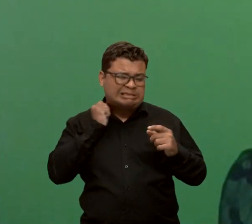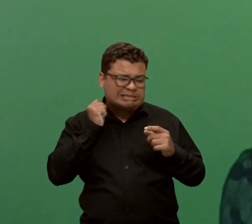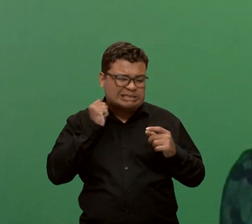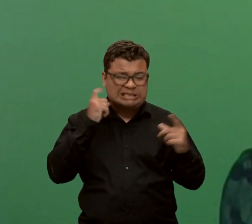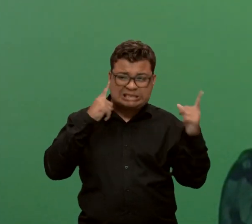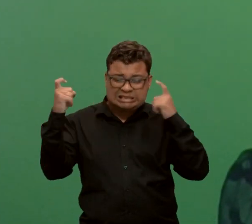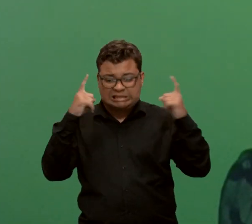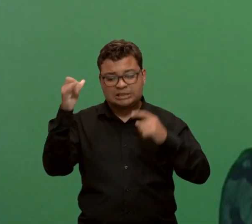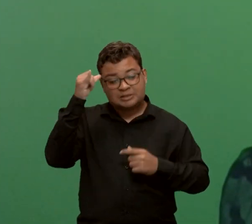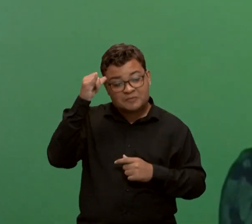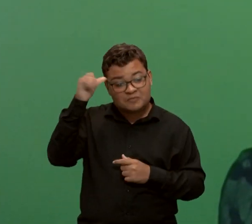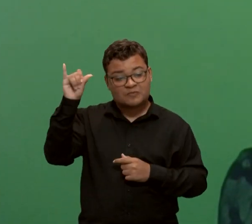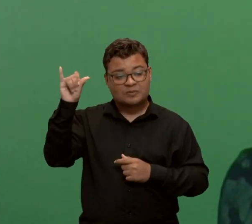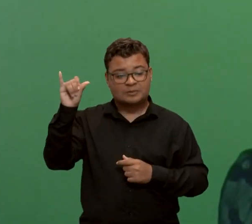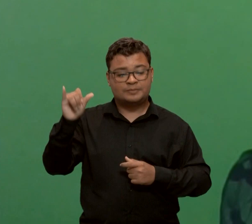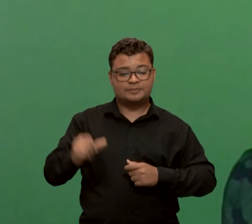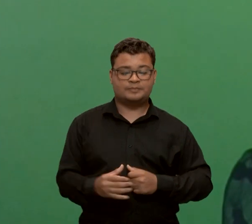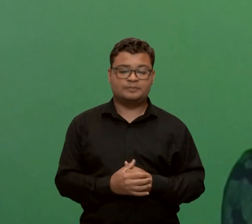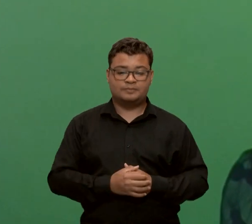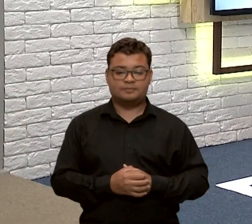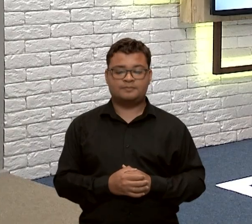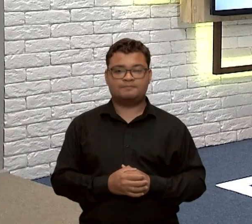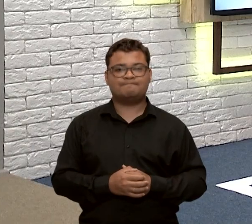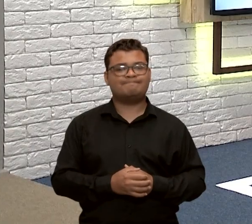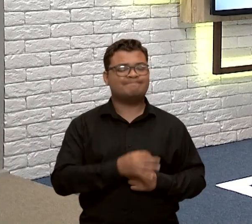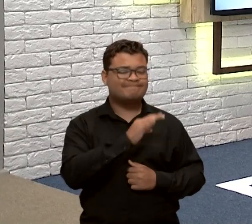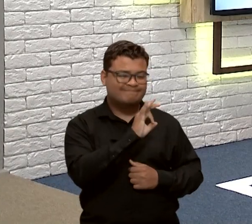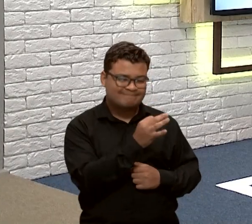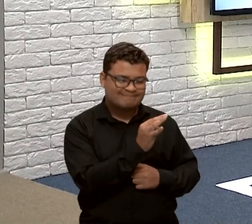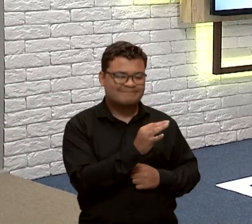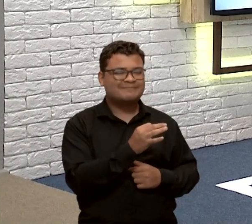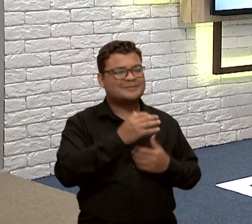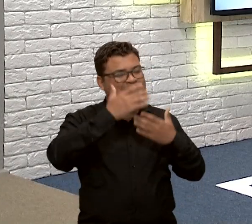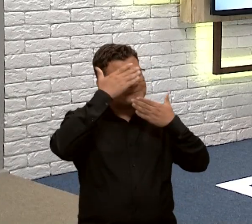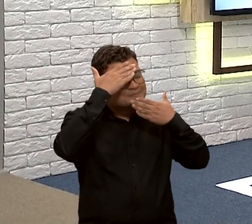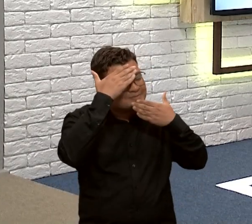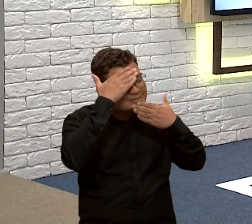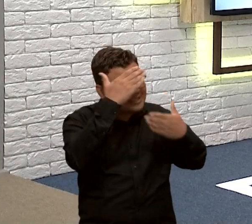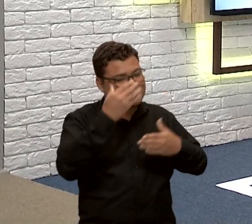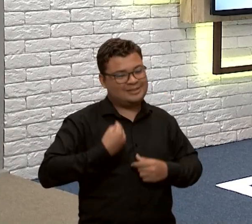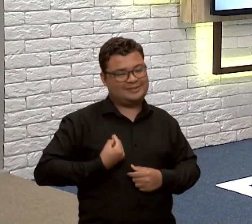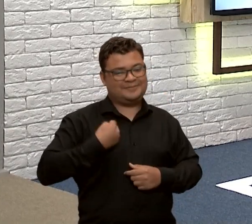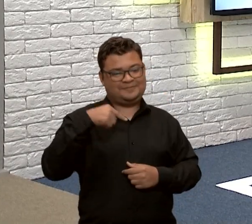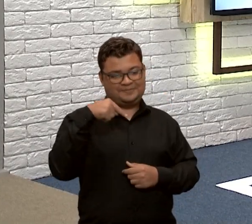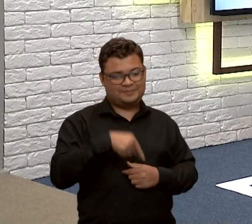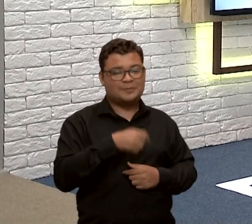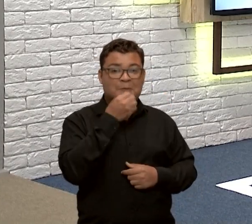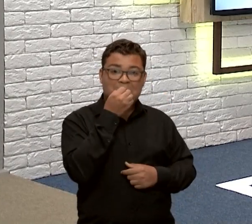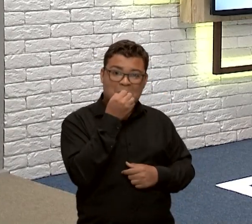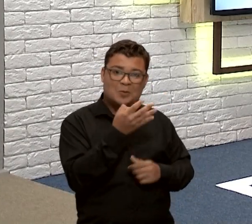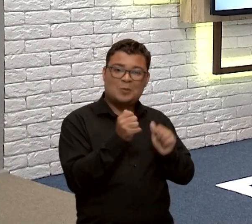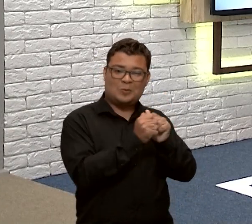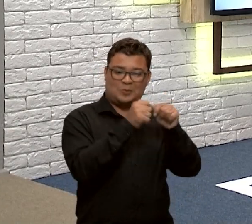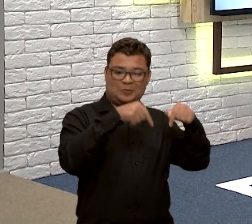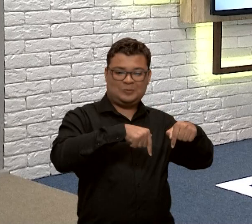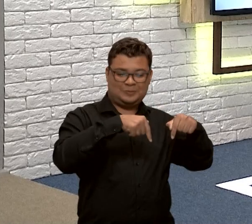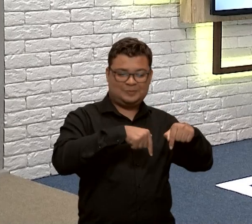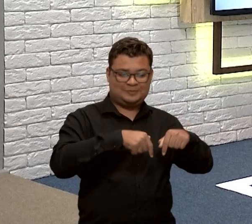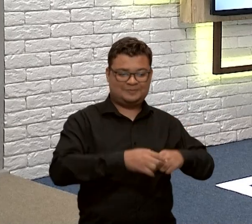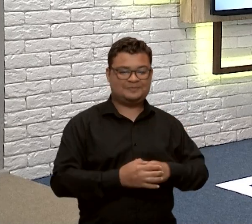de festividades, né? Tá certo. Muito obrigada, Andréia, pela sua presença. Muito bom poder contar com você aqui.